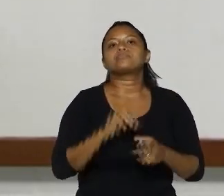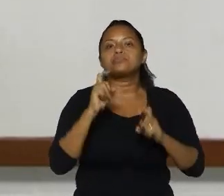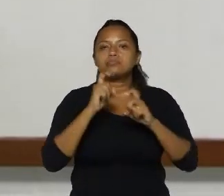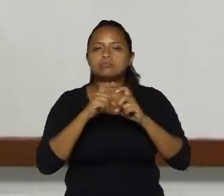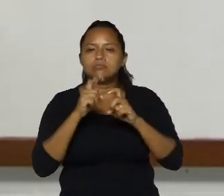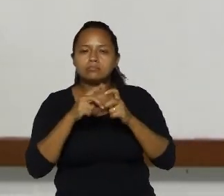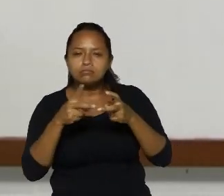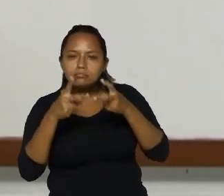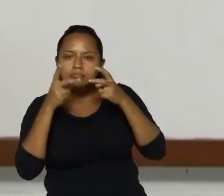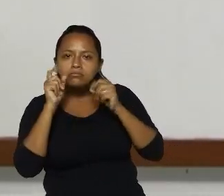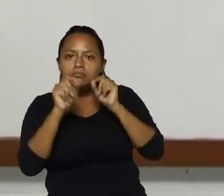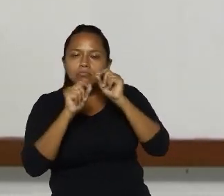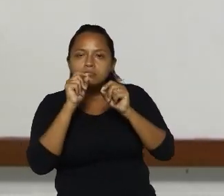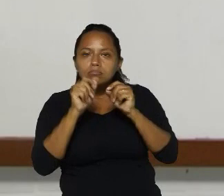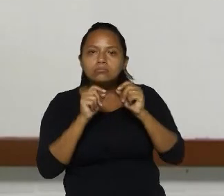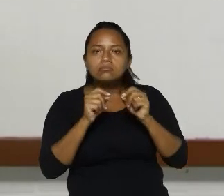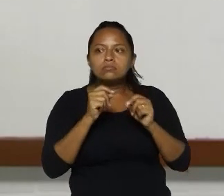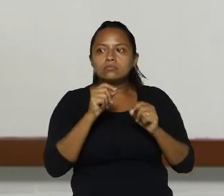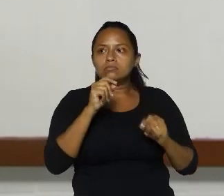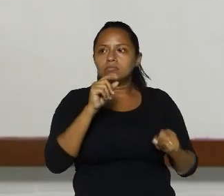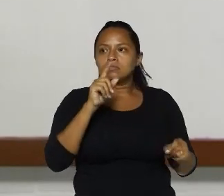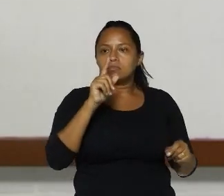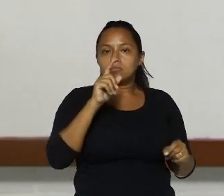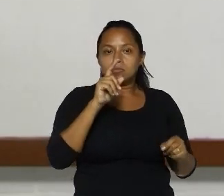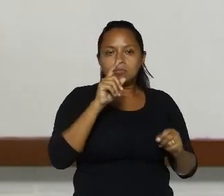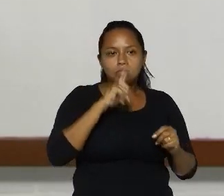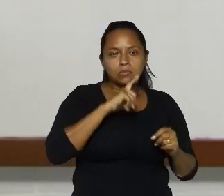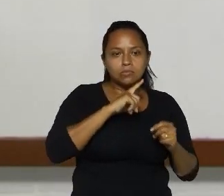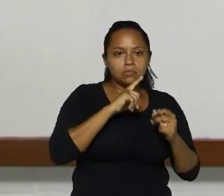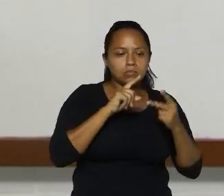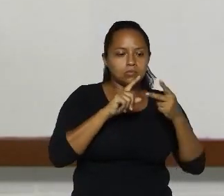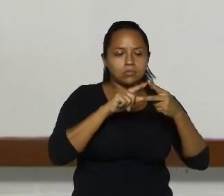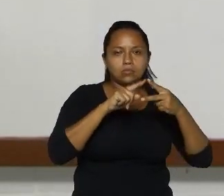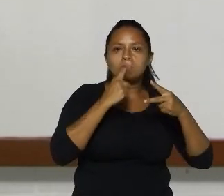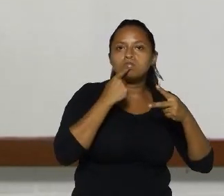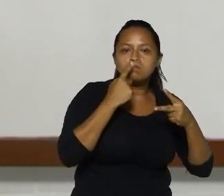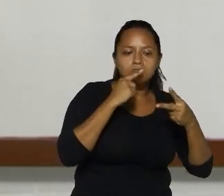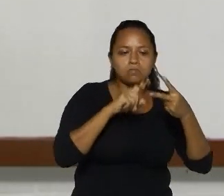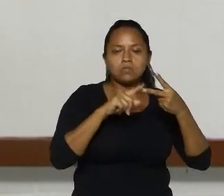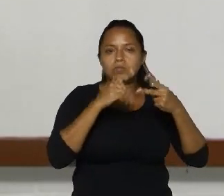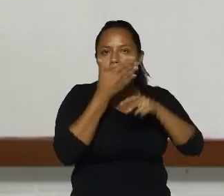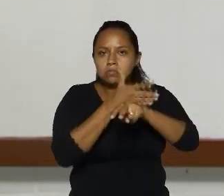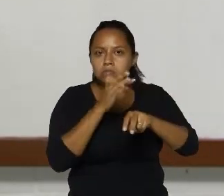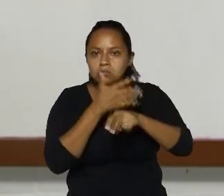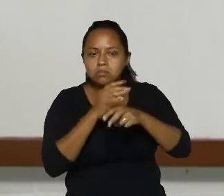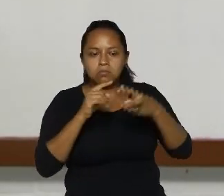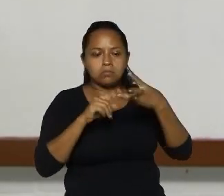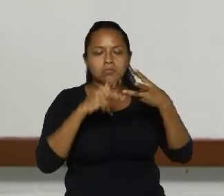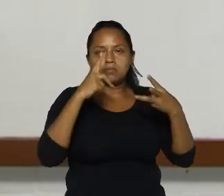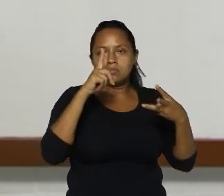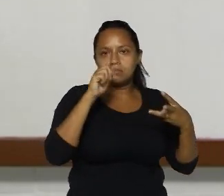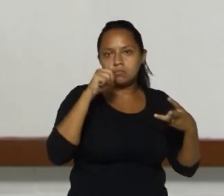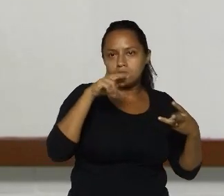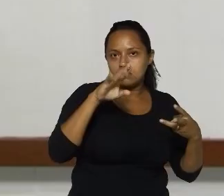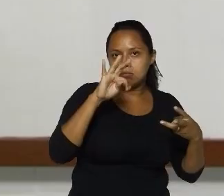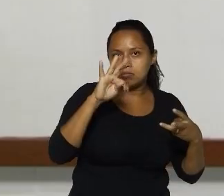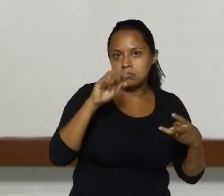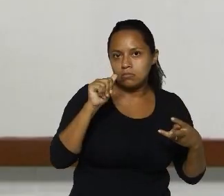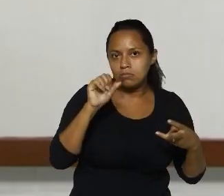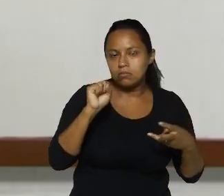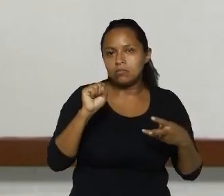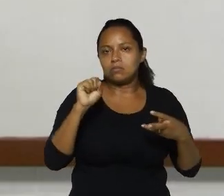Ele vai observar se a quantidade de glóbulos vermelhos, de glóbulos brancos e de plaquetas deste